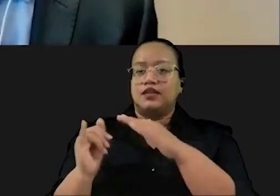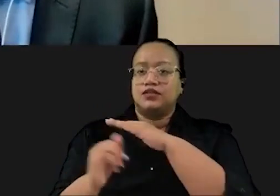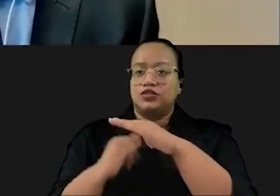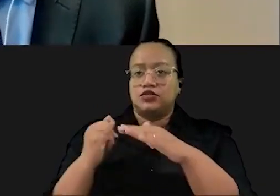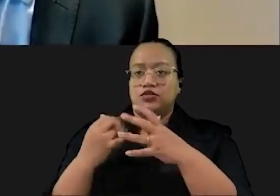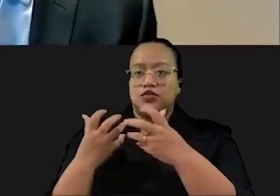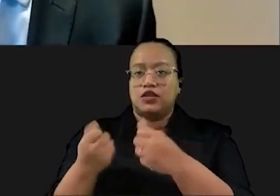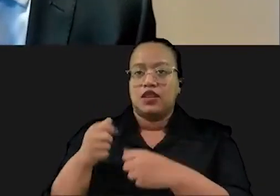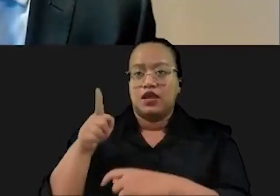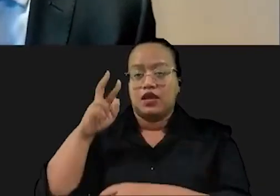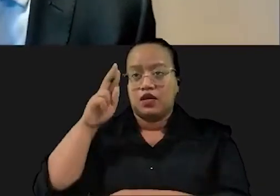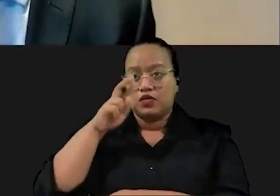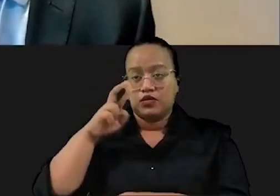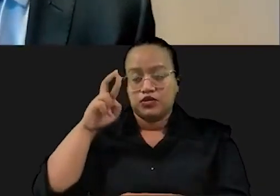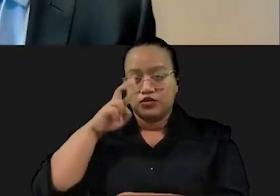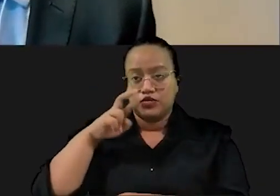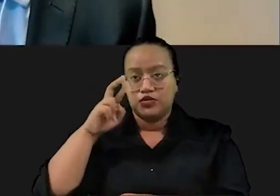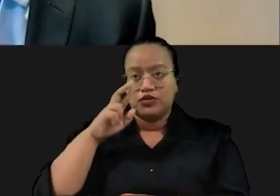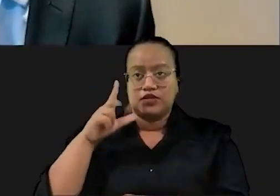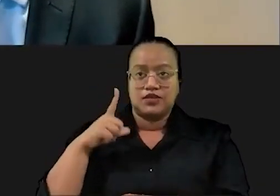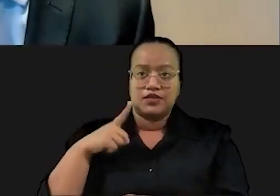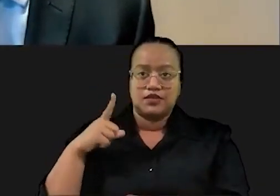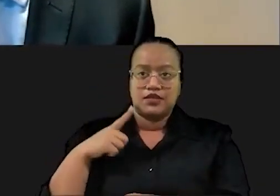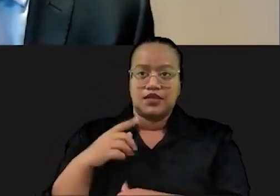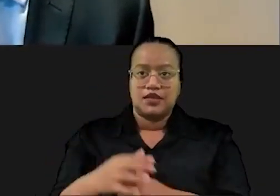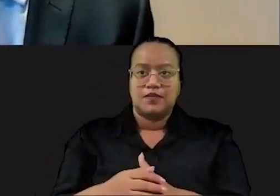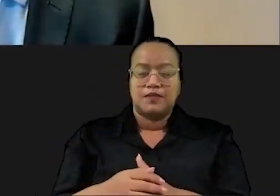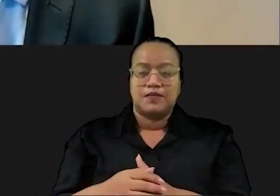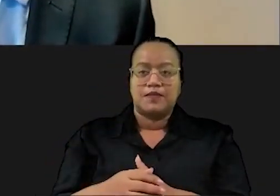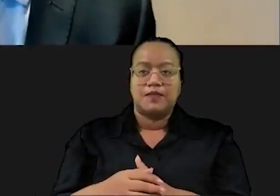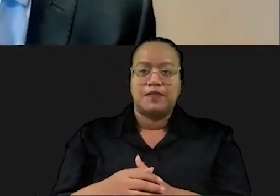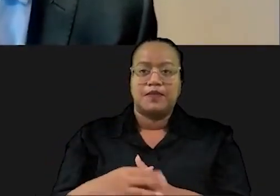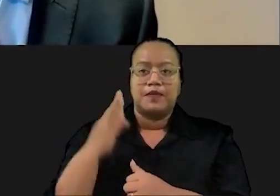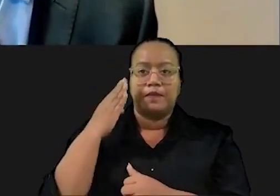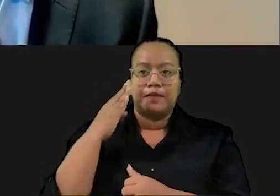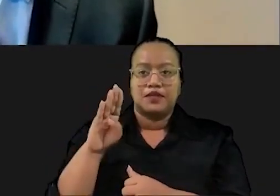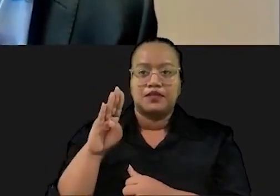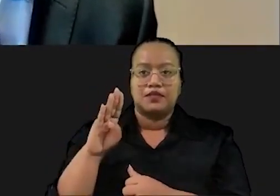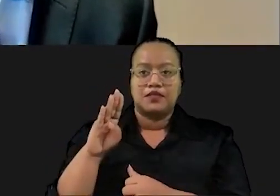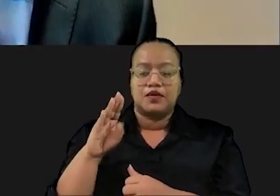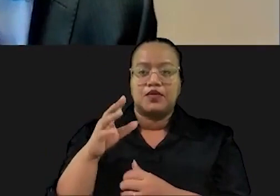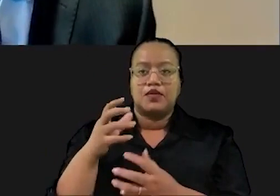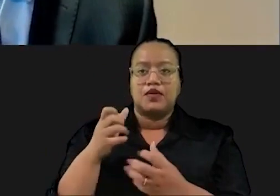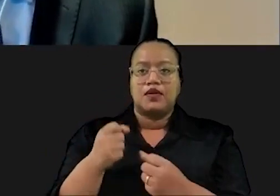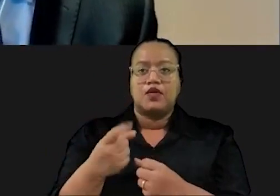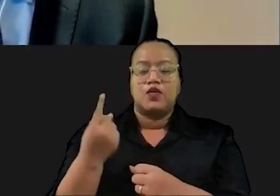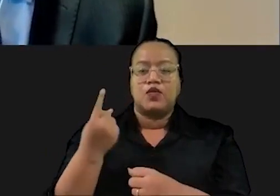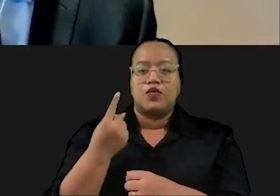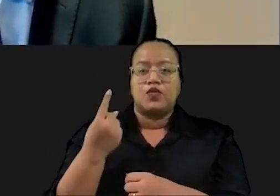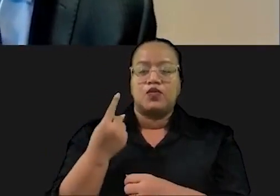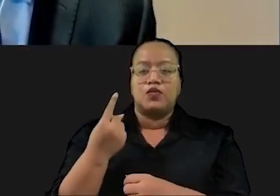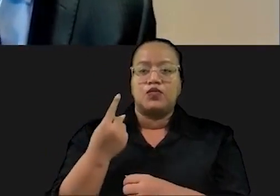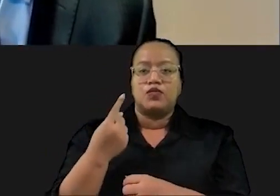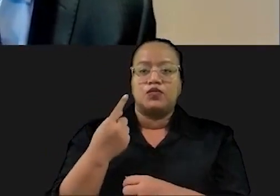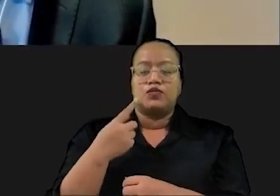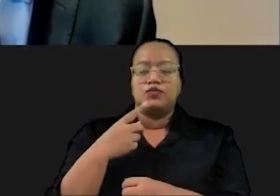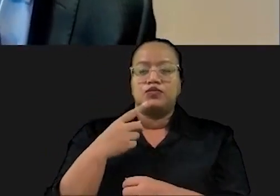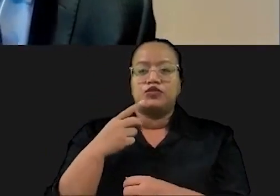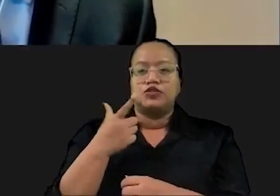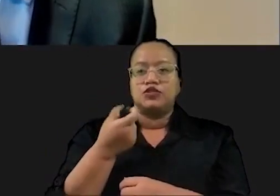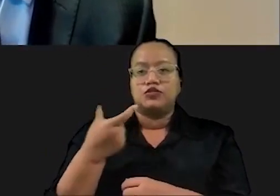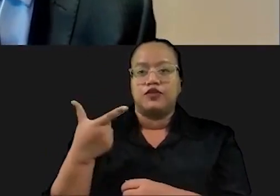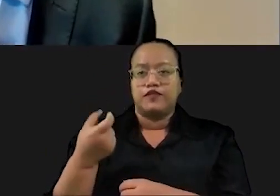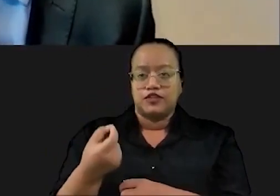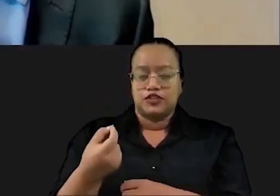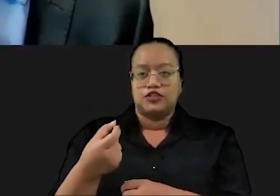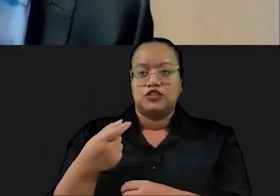no provimento principal nosso, que é o provimento número 1 de 2020, ela determina que as unidades judiciais também